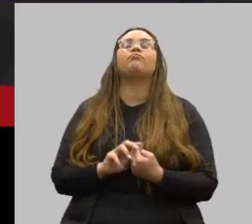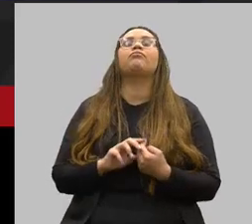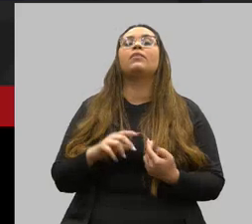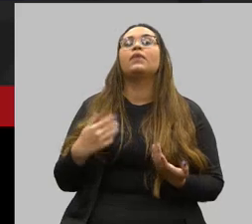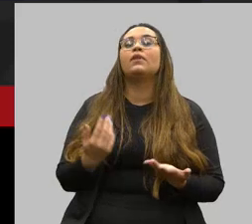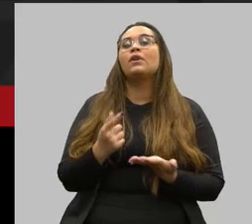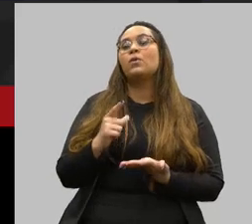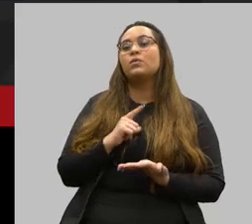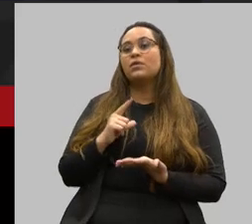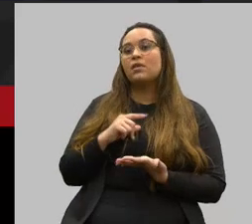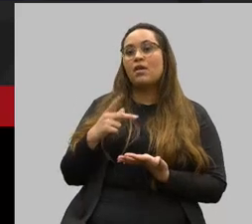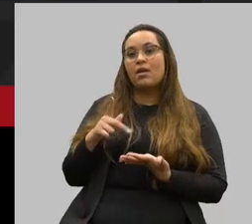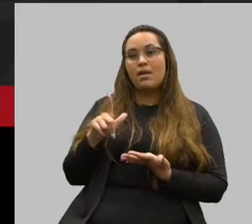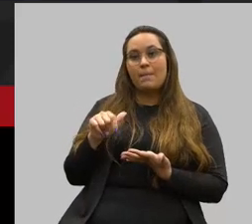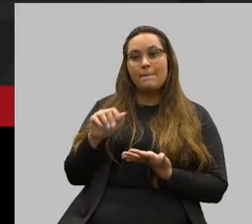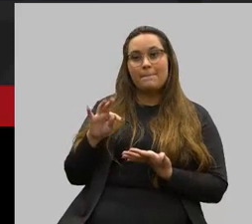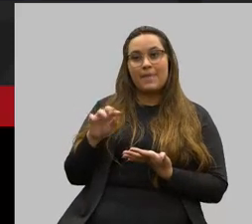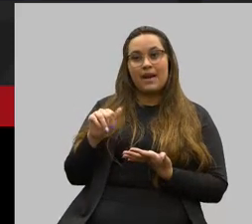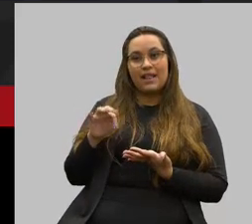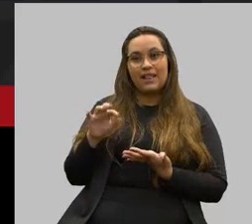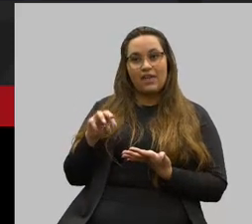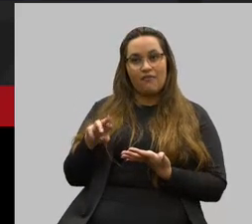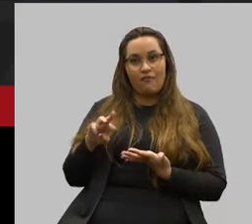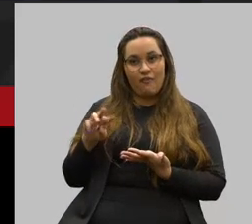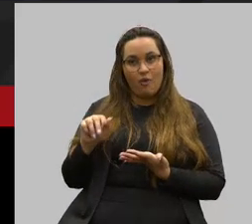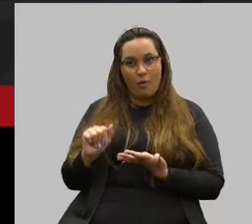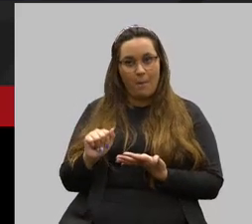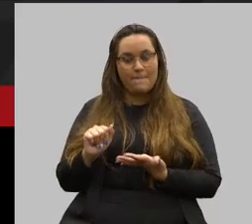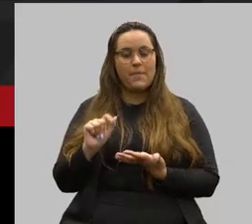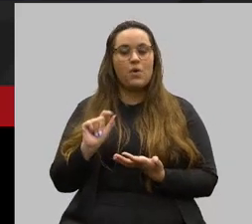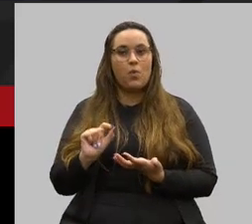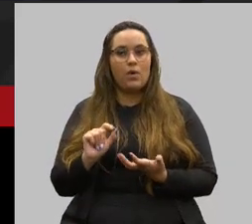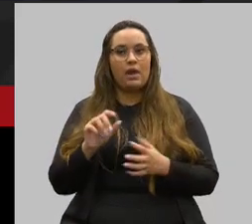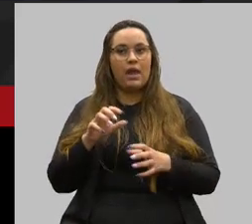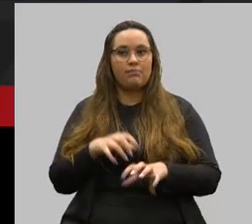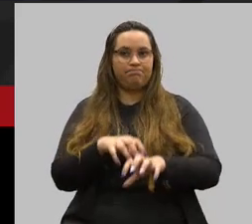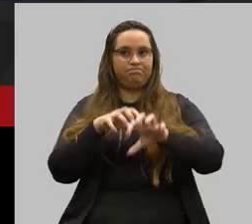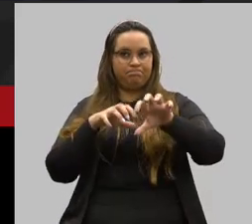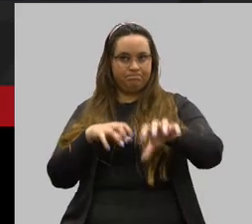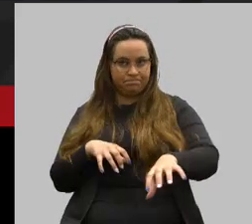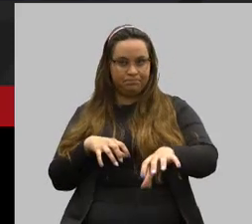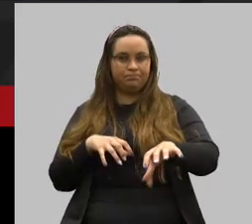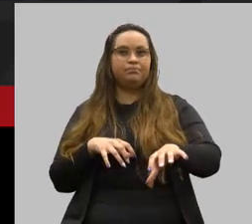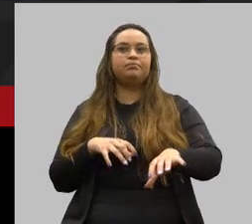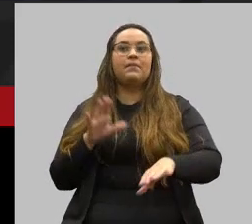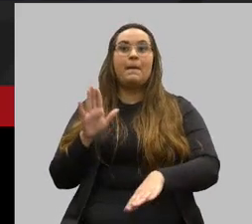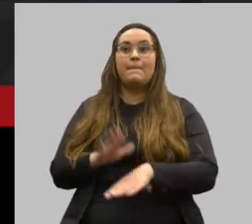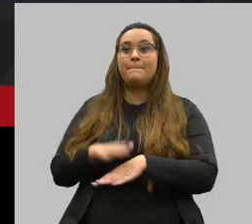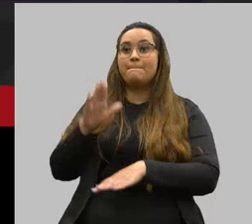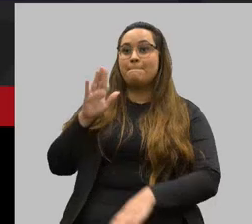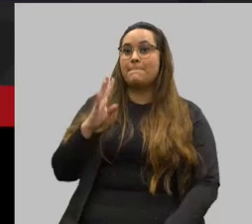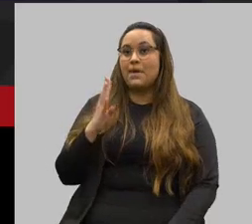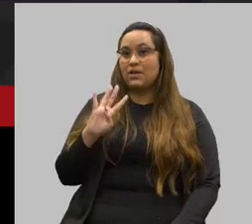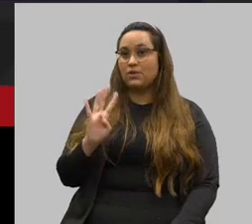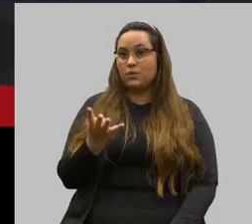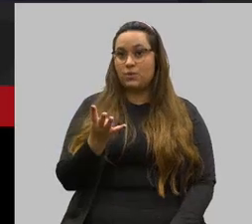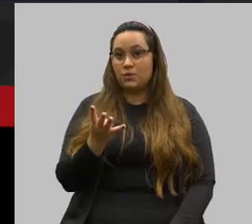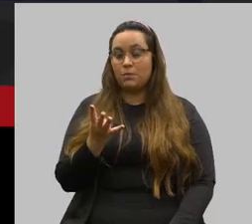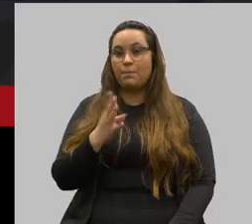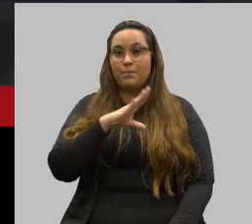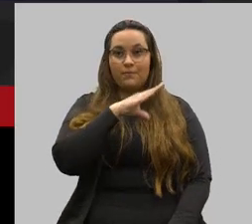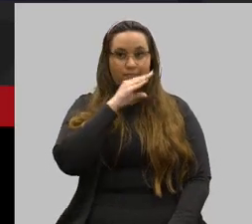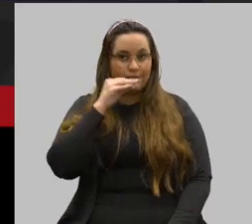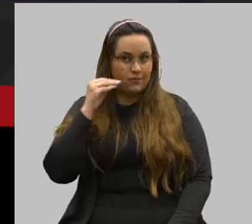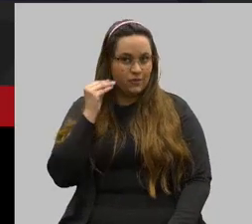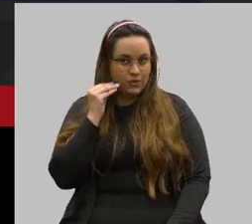é capaz né de capacitar e simultaneamente eh mais de 4.000 servidores e e e neste ano inclusive